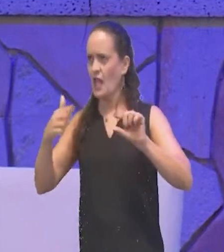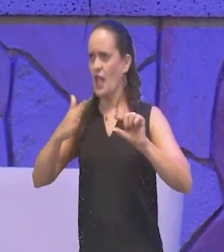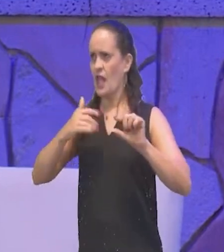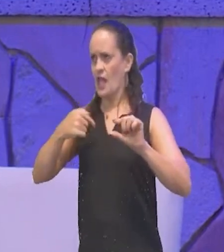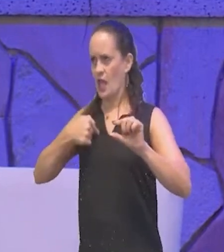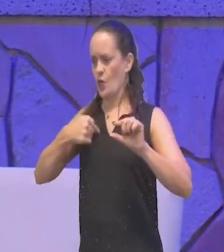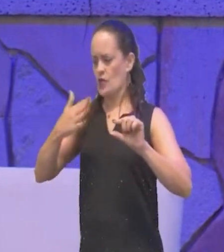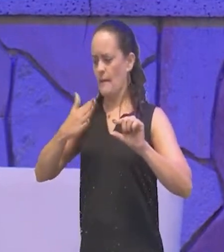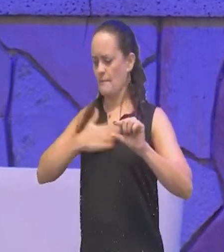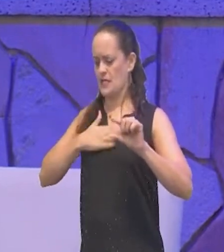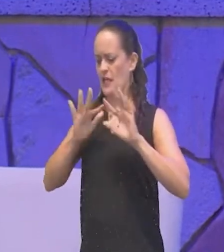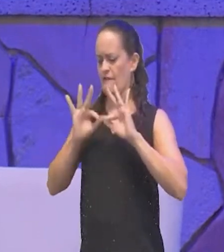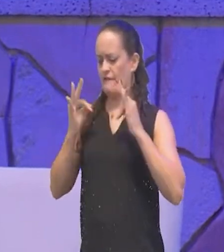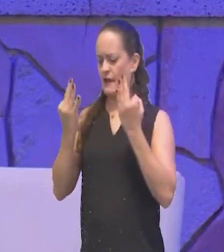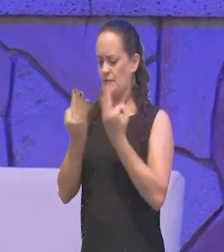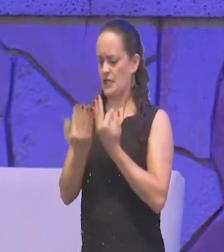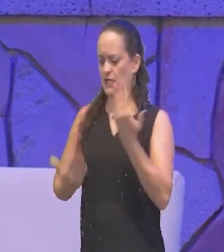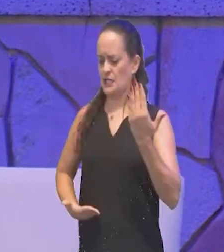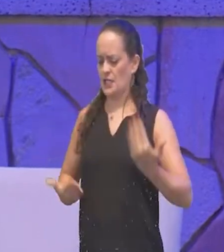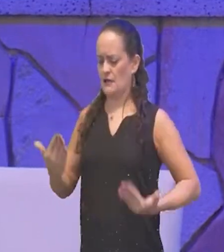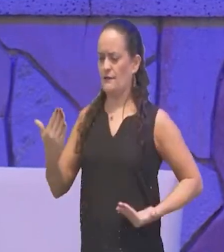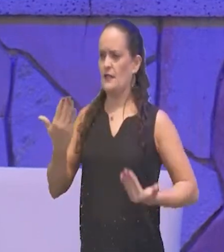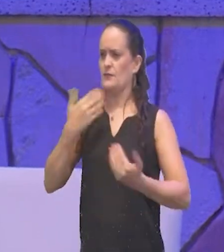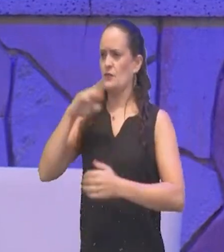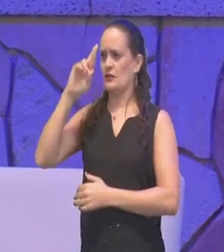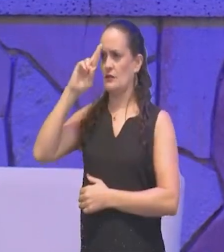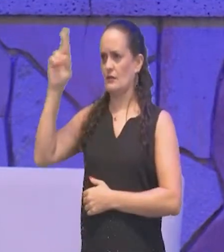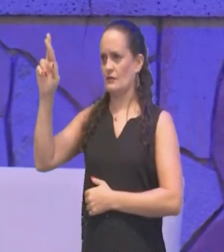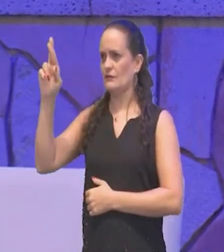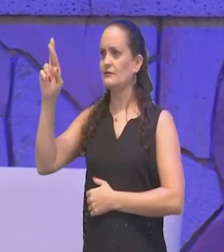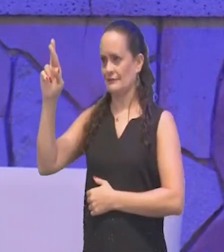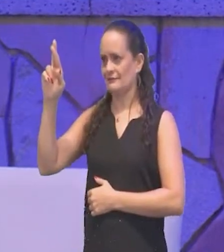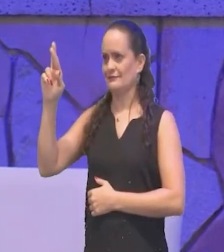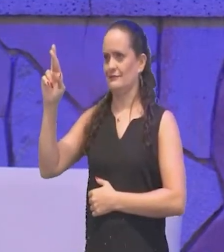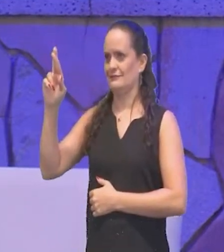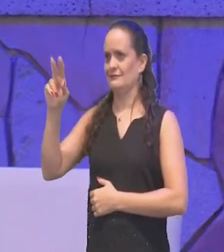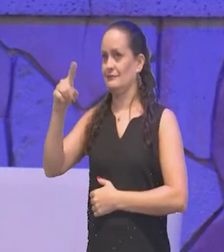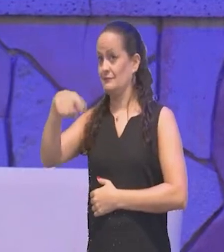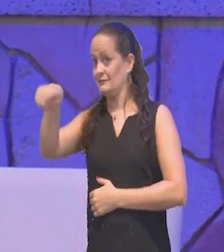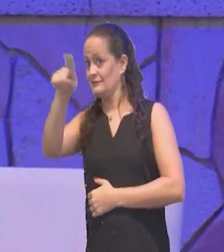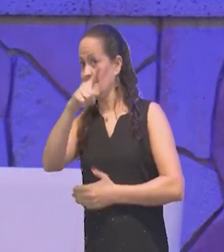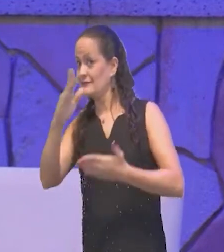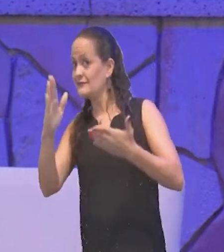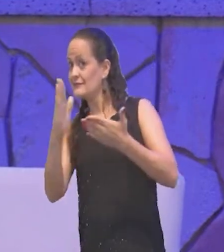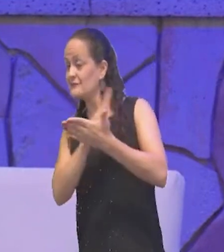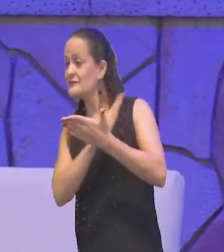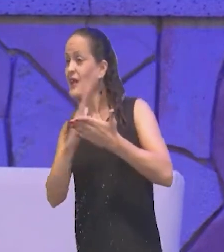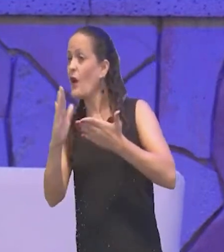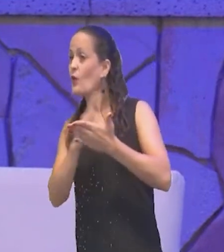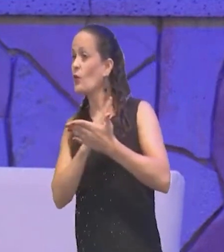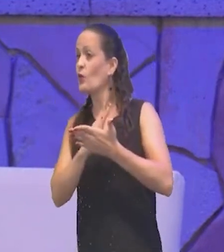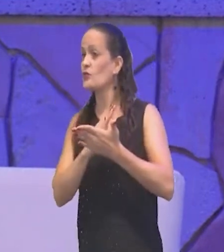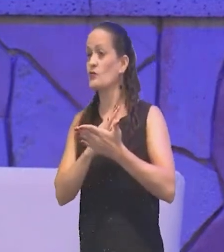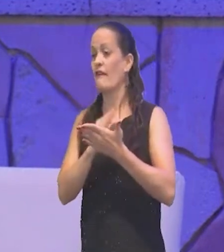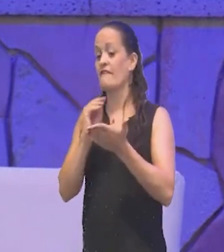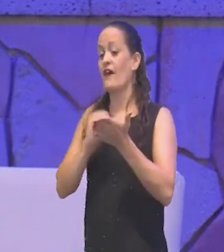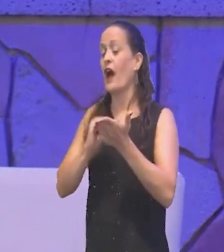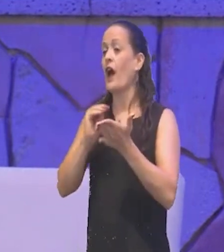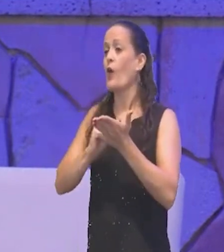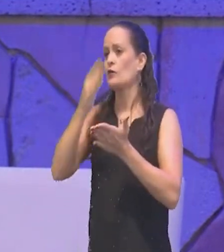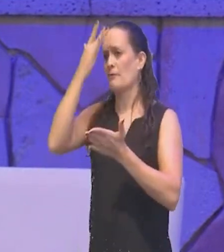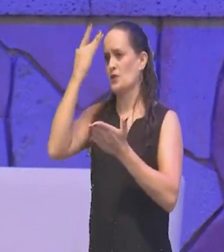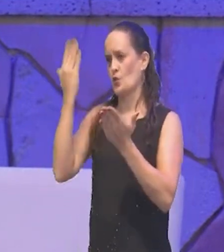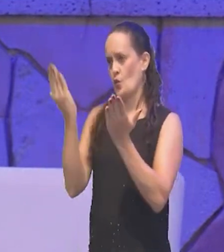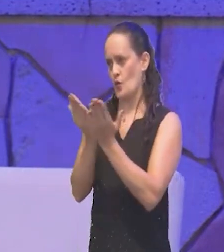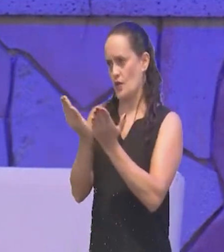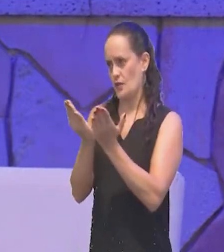minha casa serviremos ao Senhor, eu sei que aqueles irmãos que ainda não têm este privilégio de terem toda a família servindo ao Senhor,